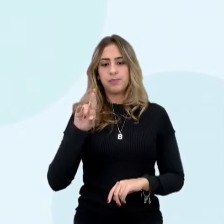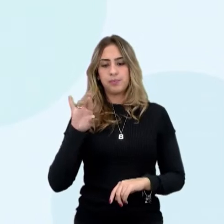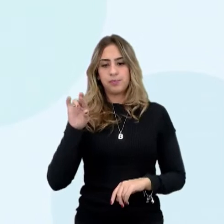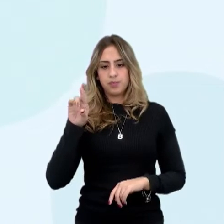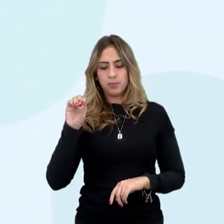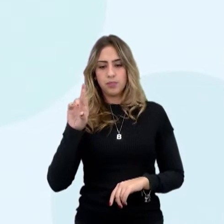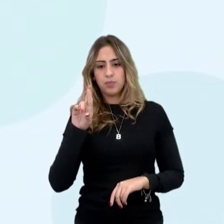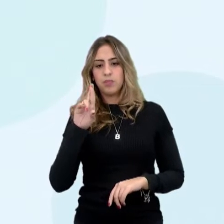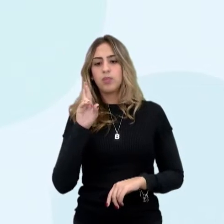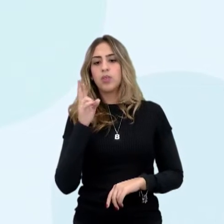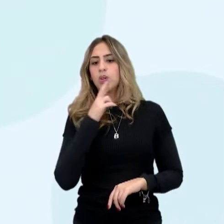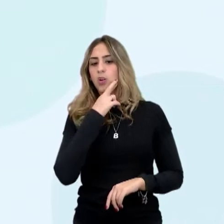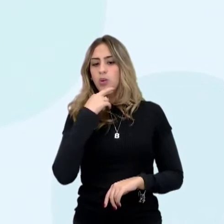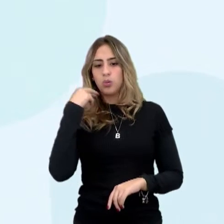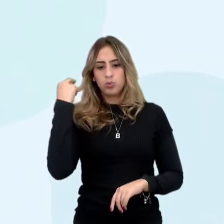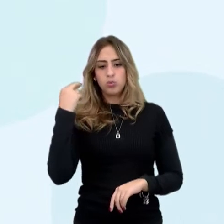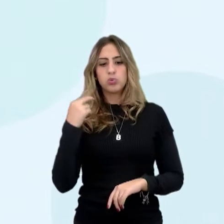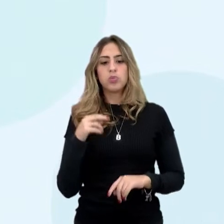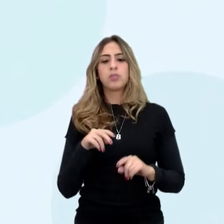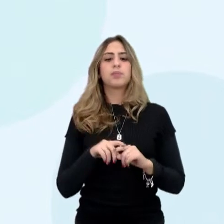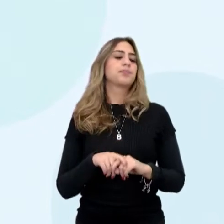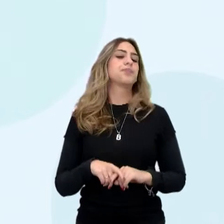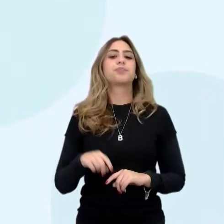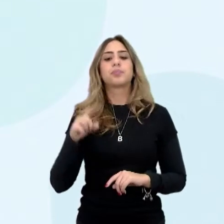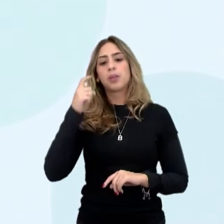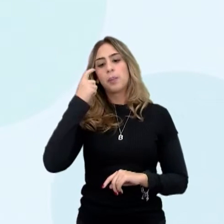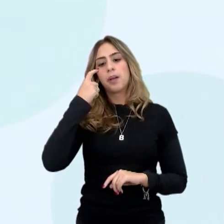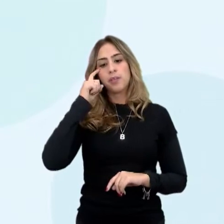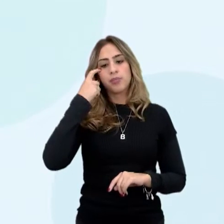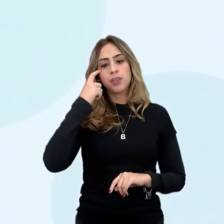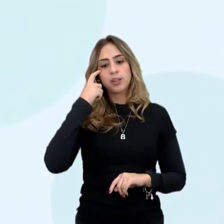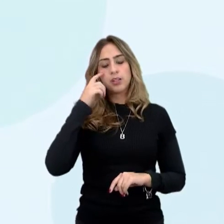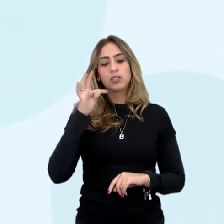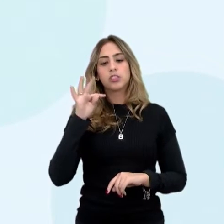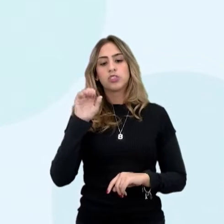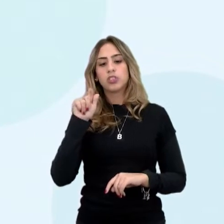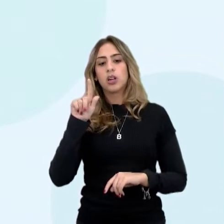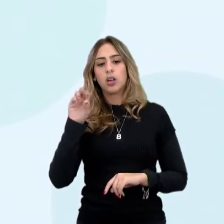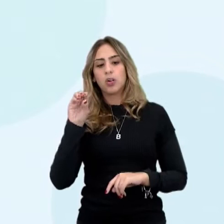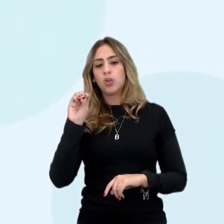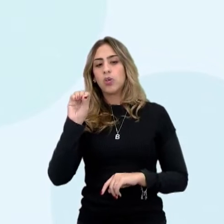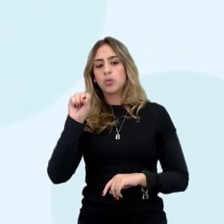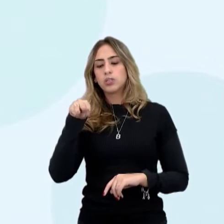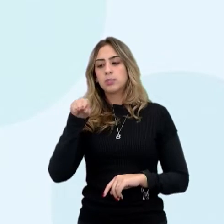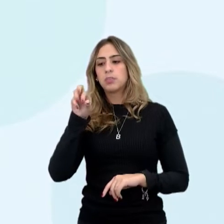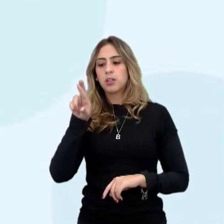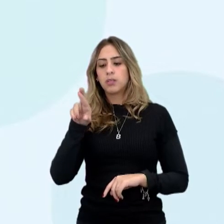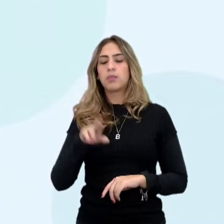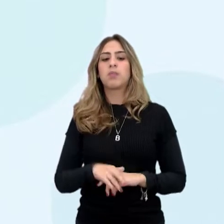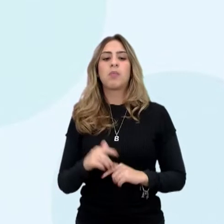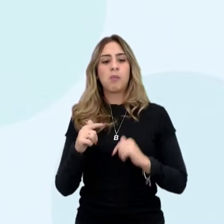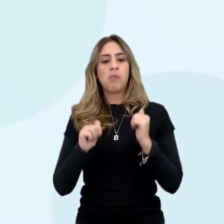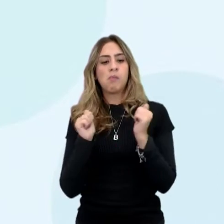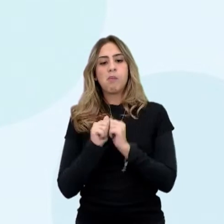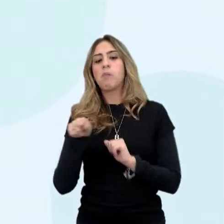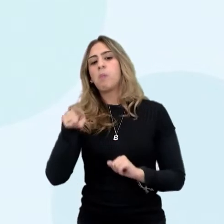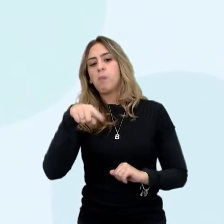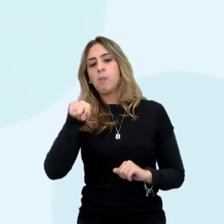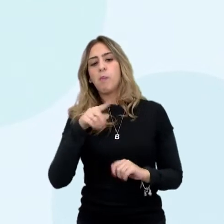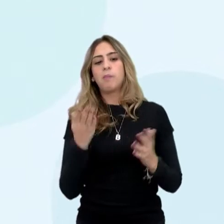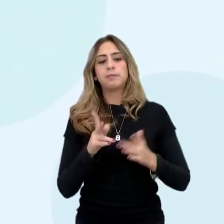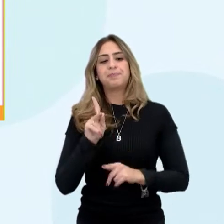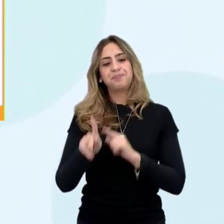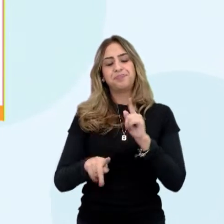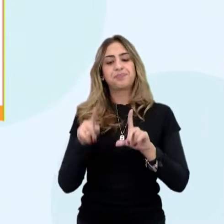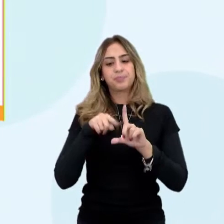e o professor Tiago, e ainda a população em índices, né? Que a gente aí conduz e trabalha com vocês, tá ok? Então